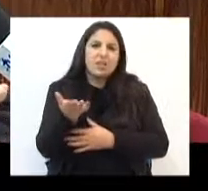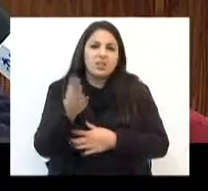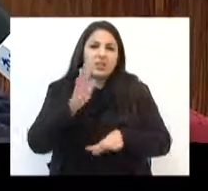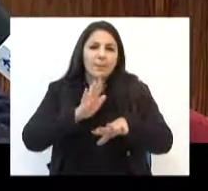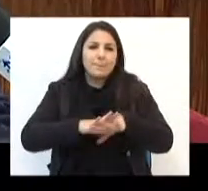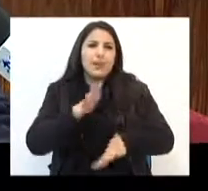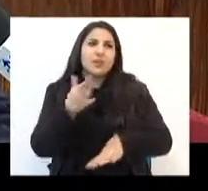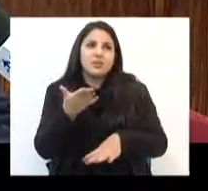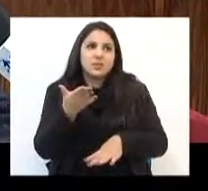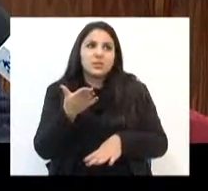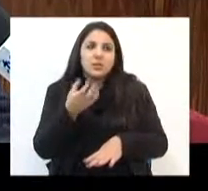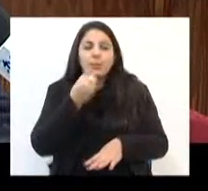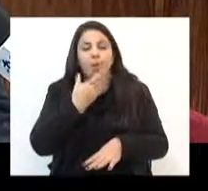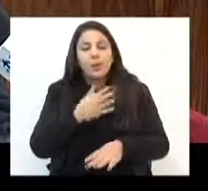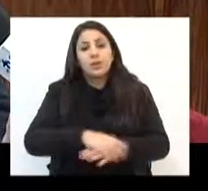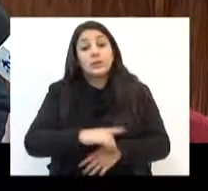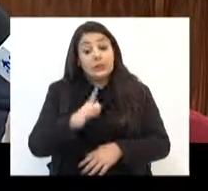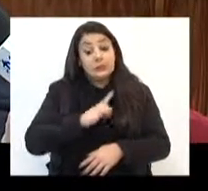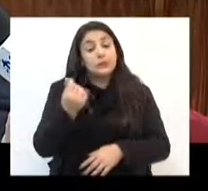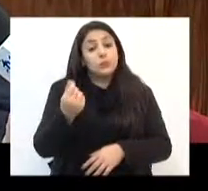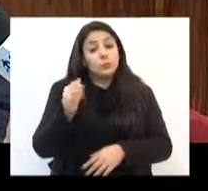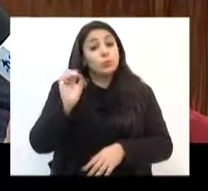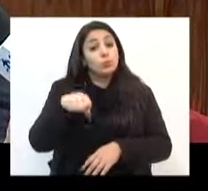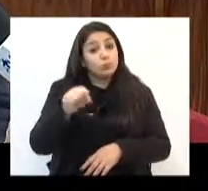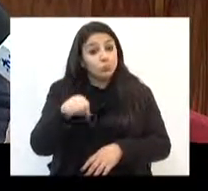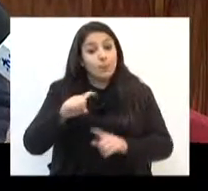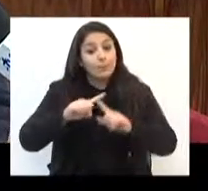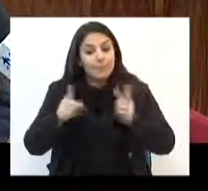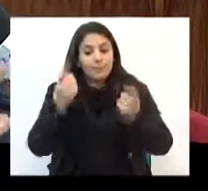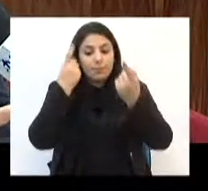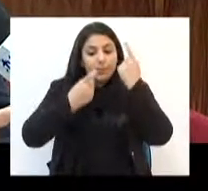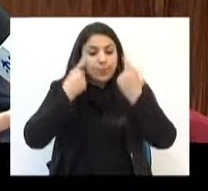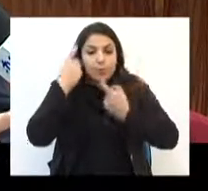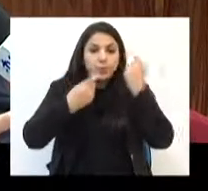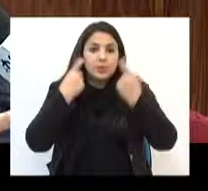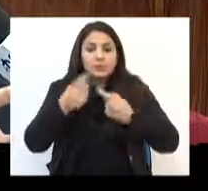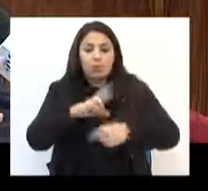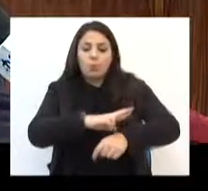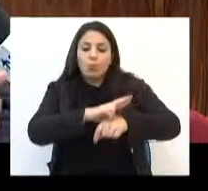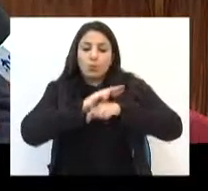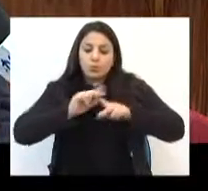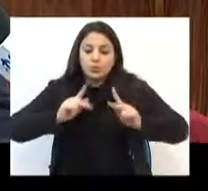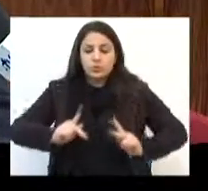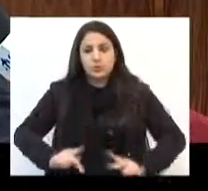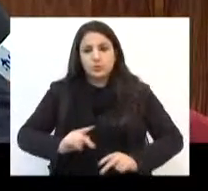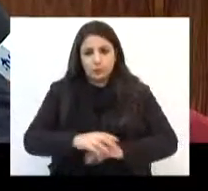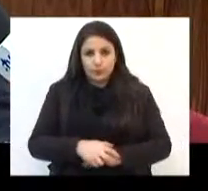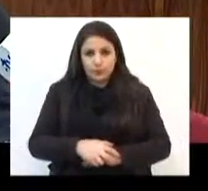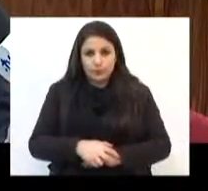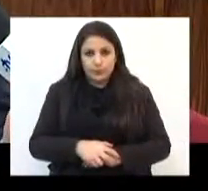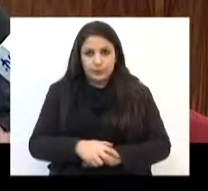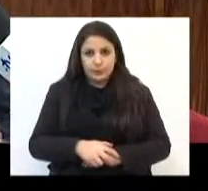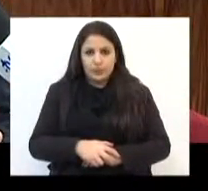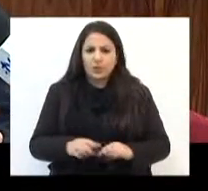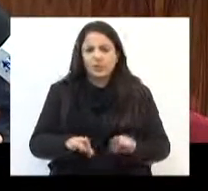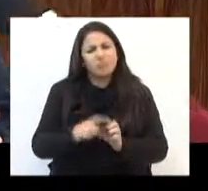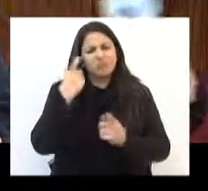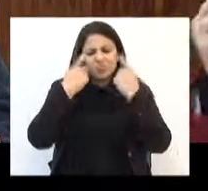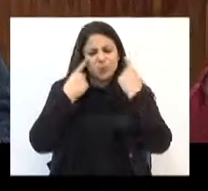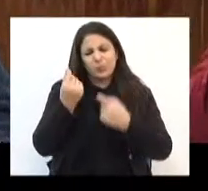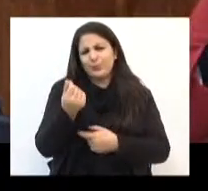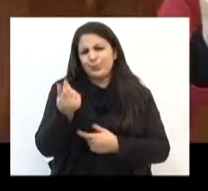fino, menos espesso, com certeza vai facilitar justamente que alguém quebre esse material e até use esse material, de repente, como uma